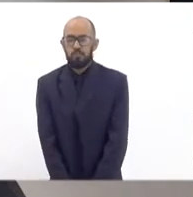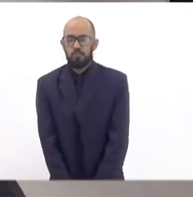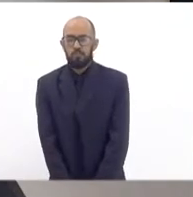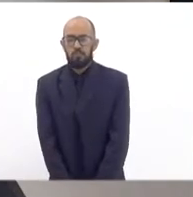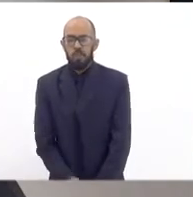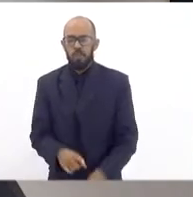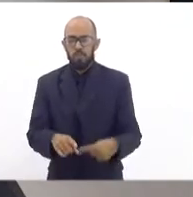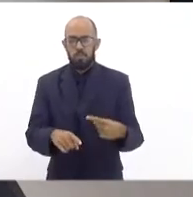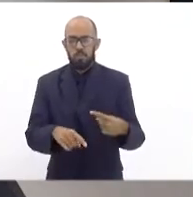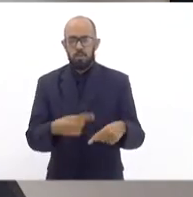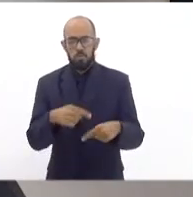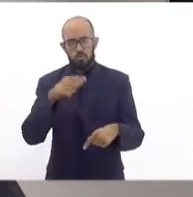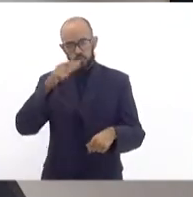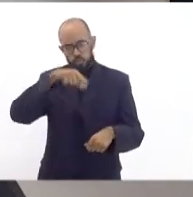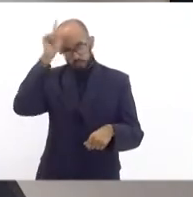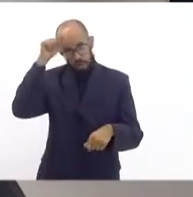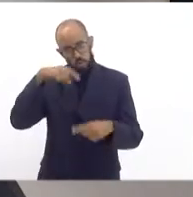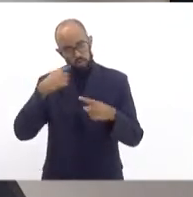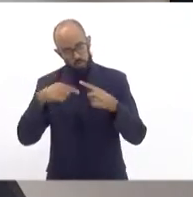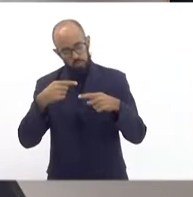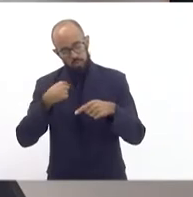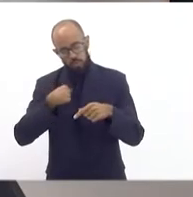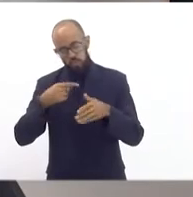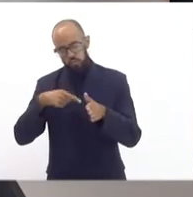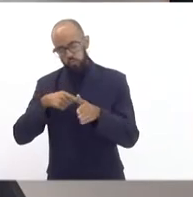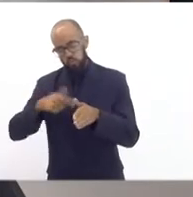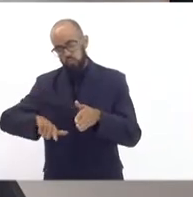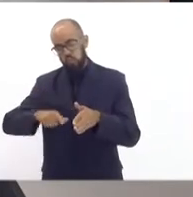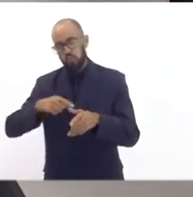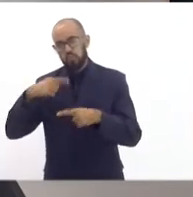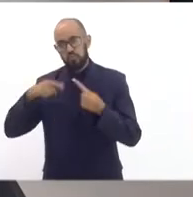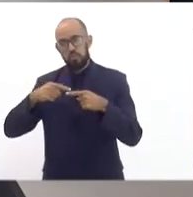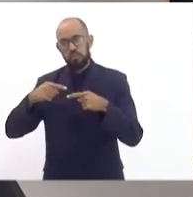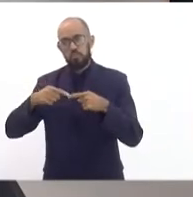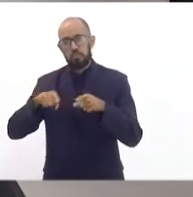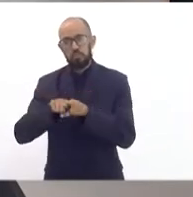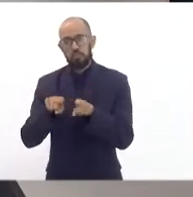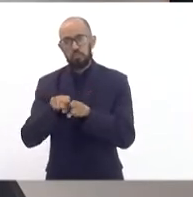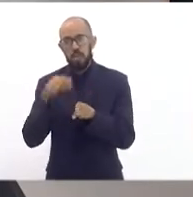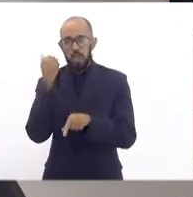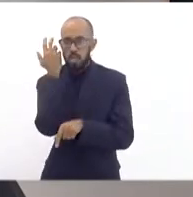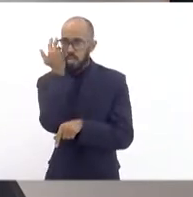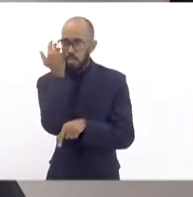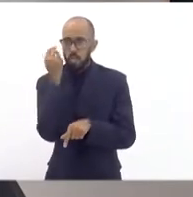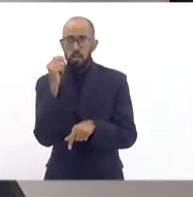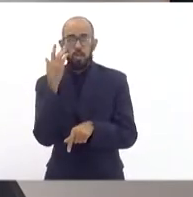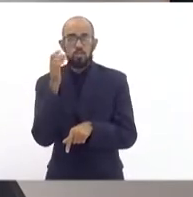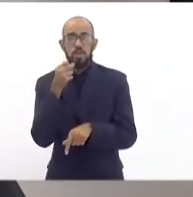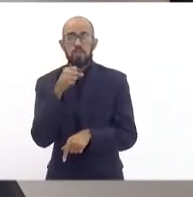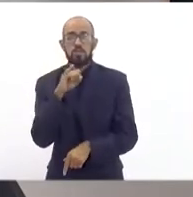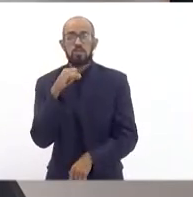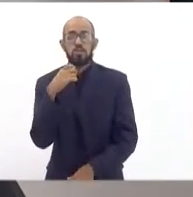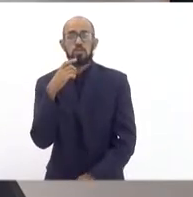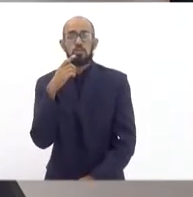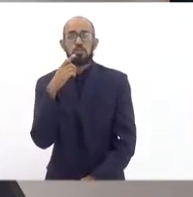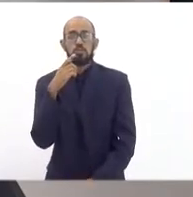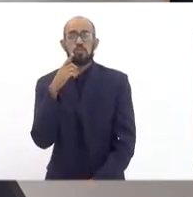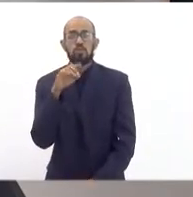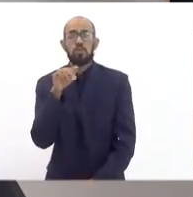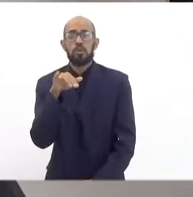depois o Paulo, depois eu volto a fazer as perguntas. De Leomar também. Eu não sei se o Dionísio conseguiu. Alô,